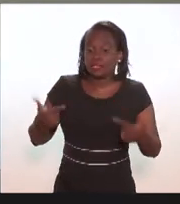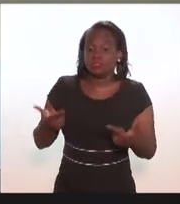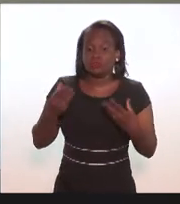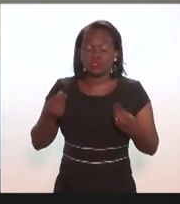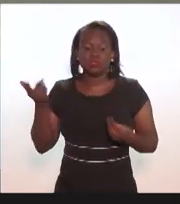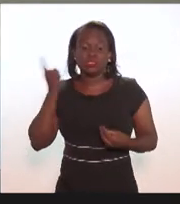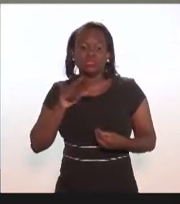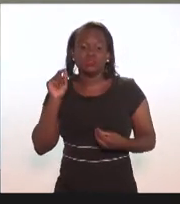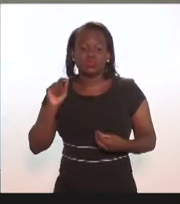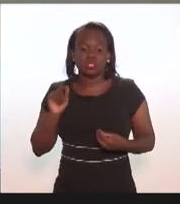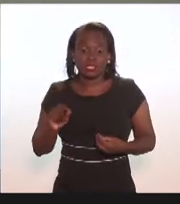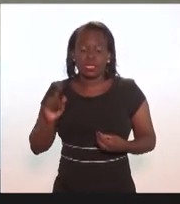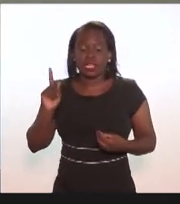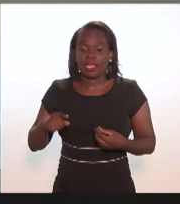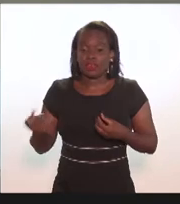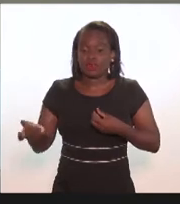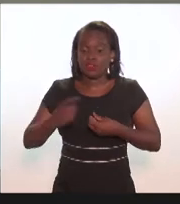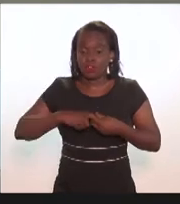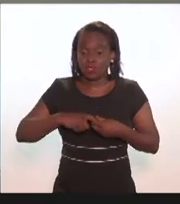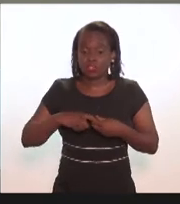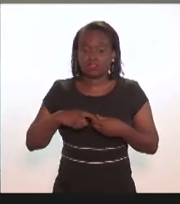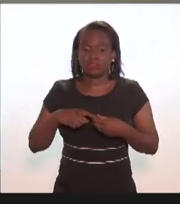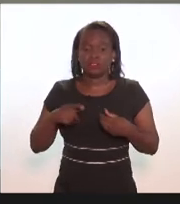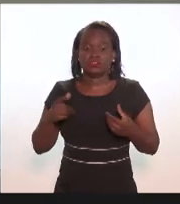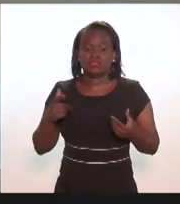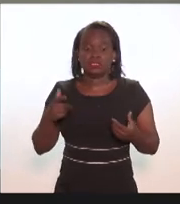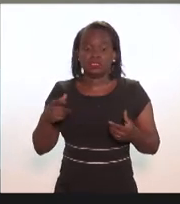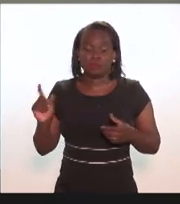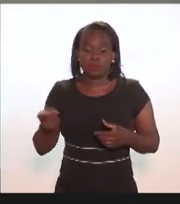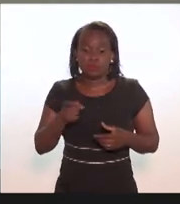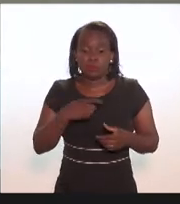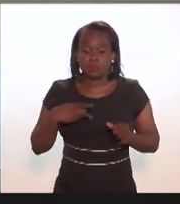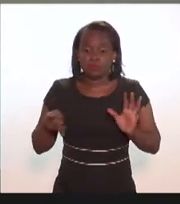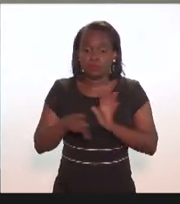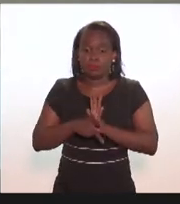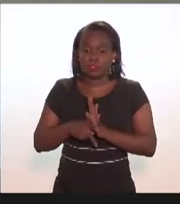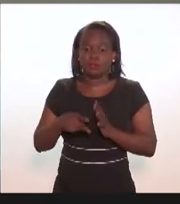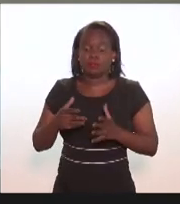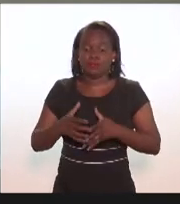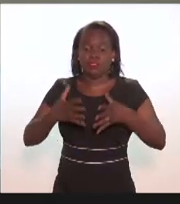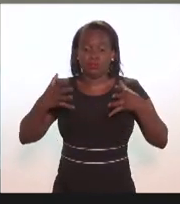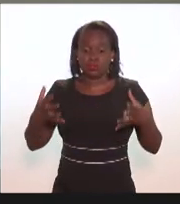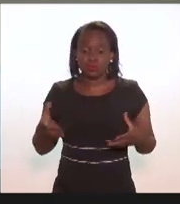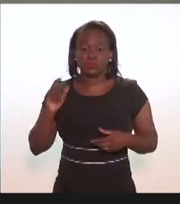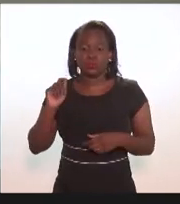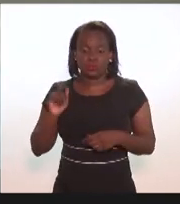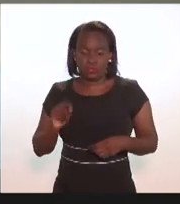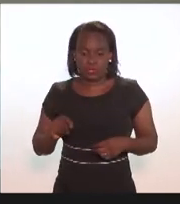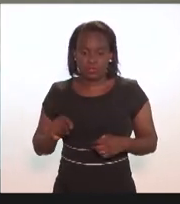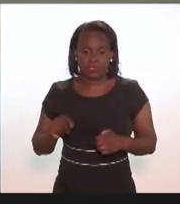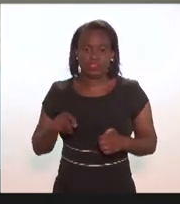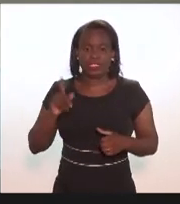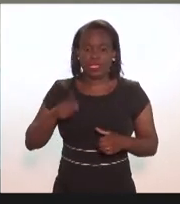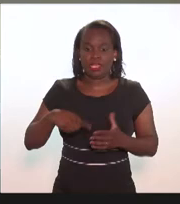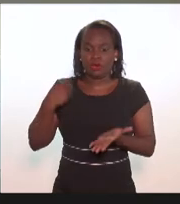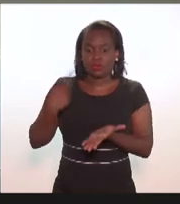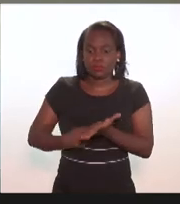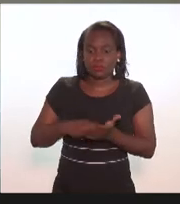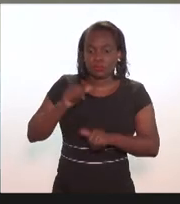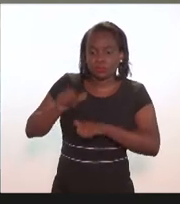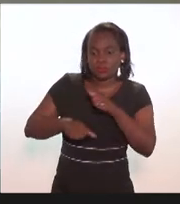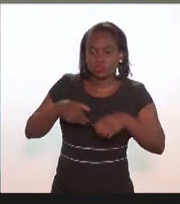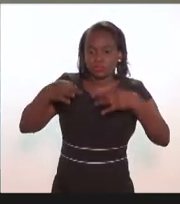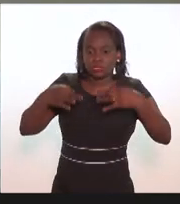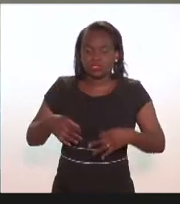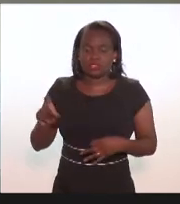foi uma recuperação de um contencioso tributário de grande vulto, que foi o termo de ajuste de conduta